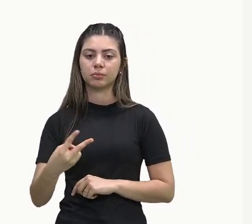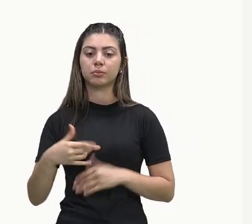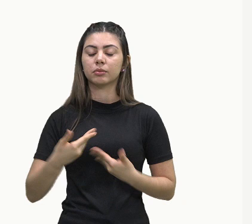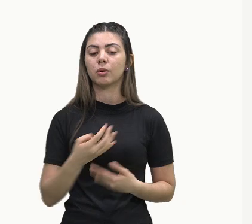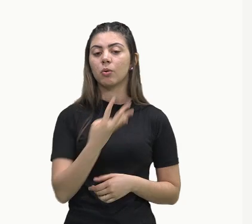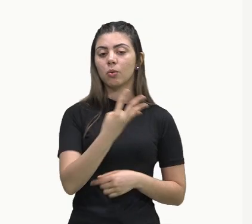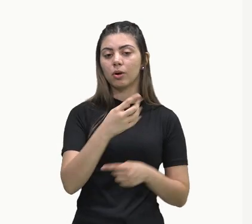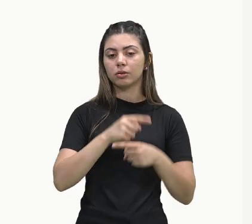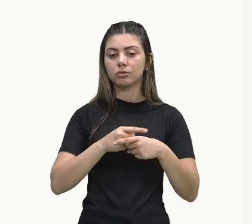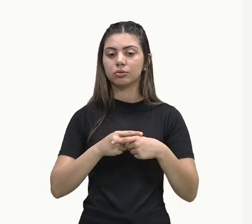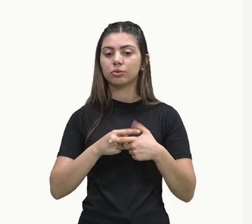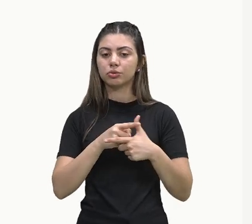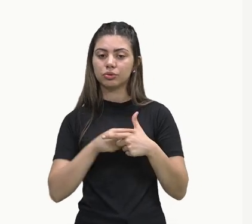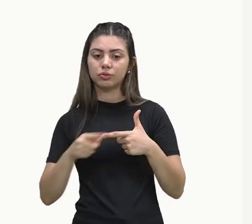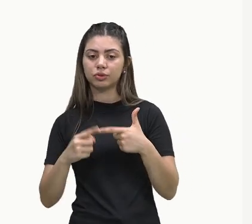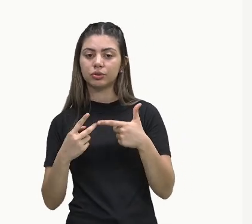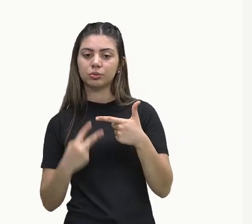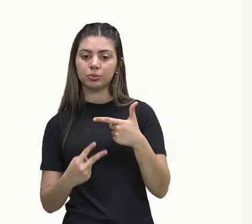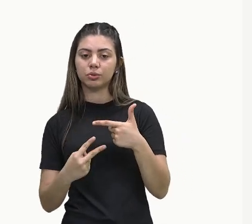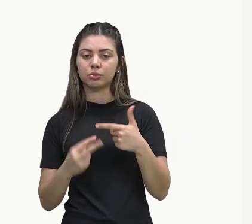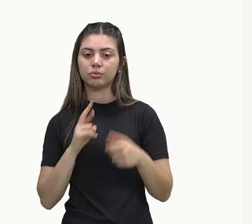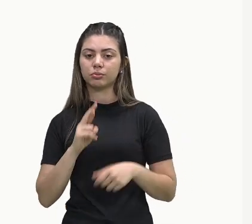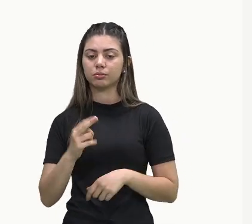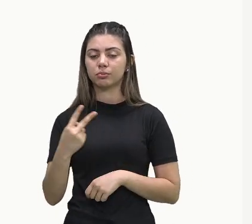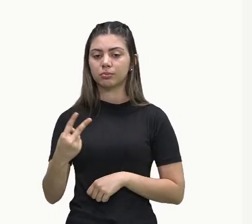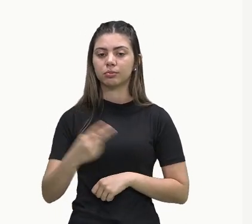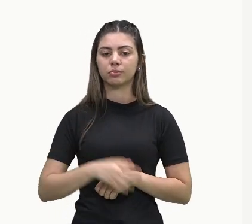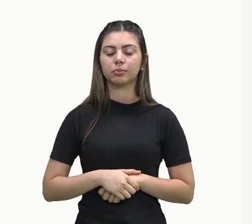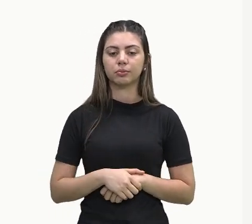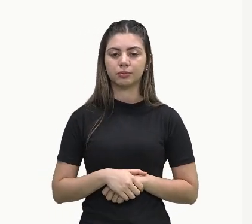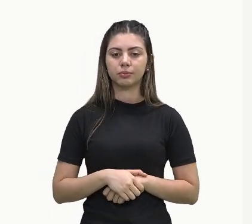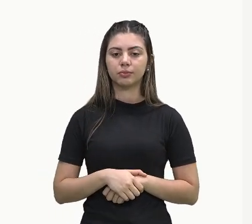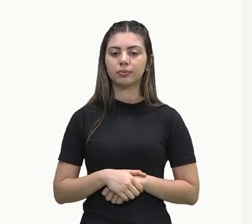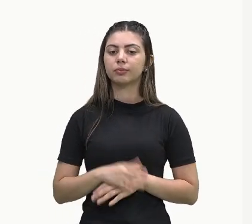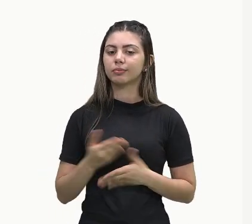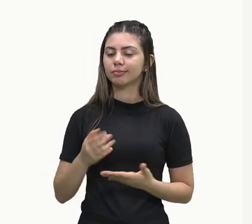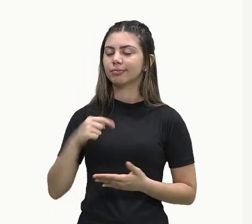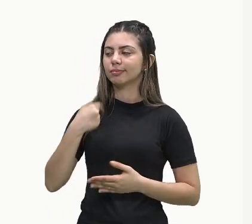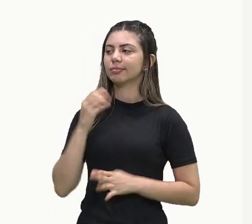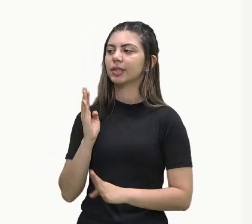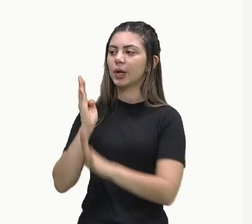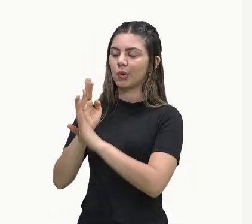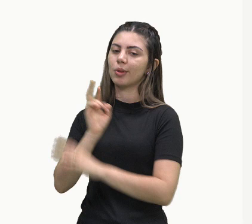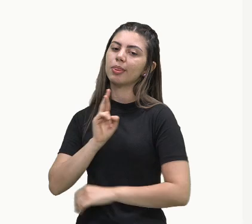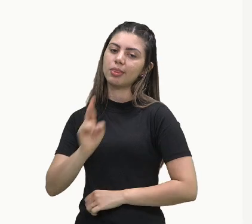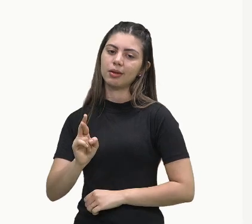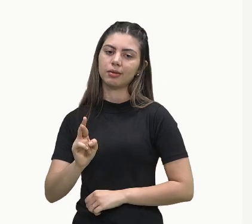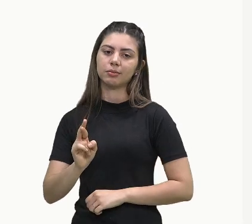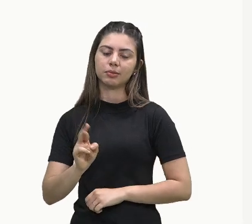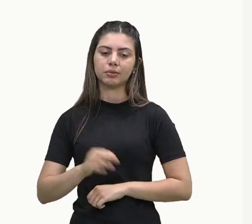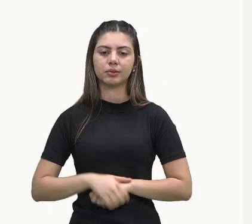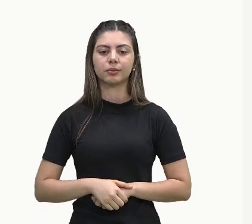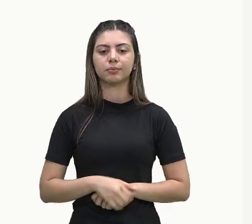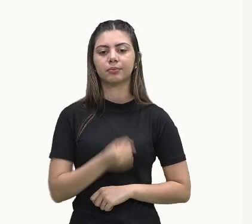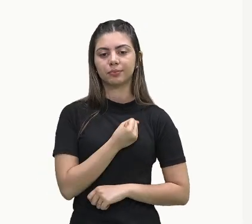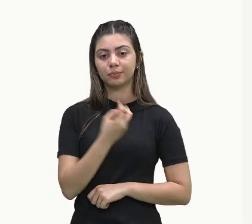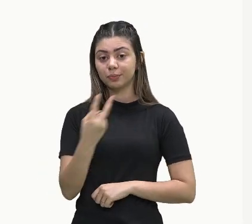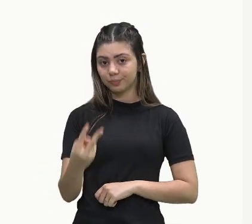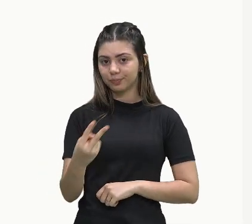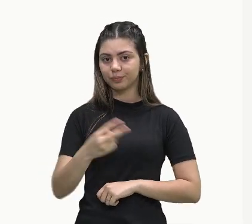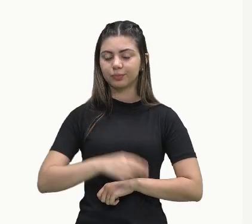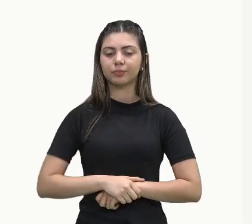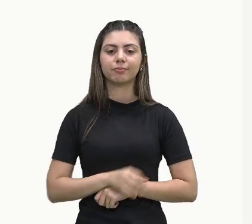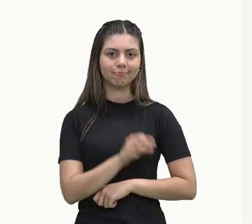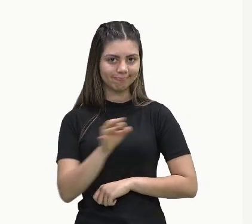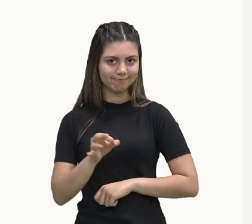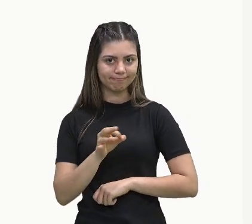2 2 então nós já temos aqui o nosso coeficiente angular que é 2